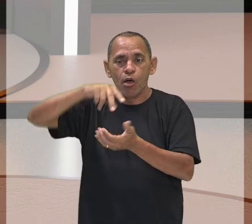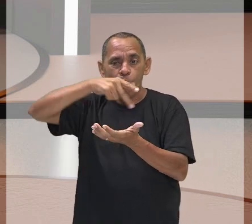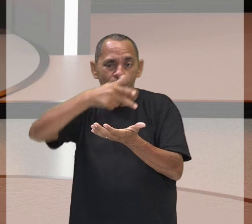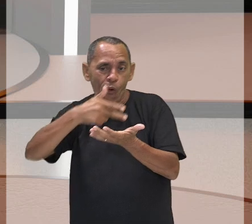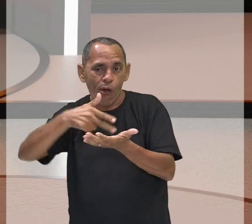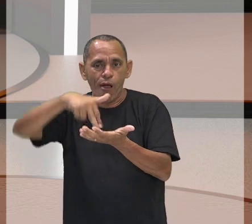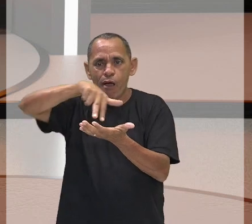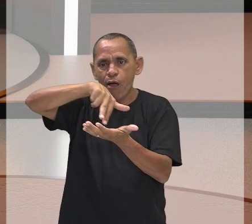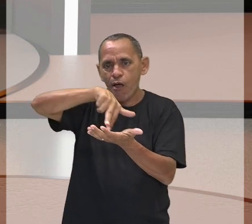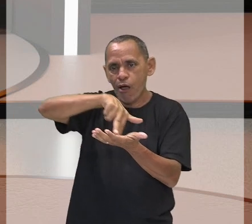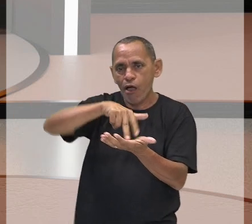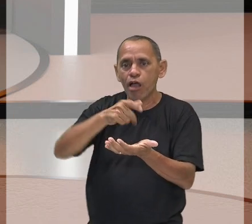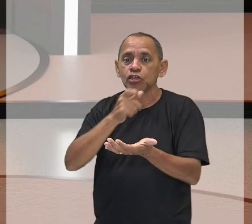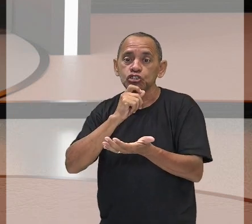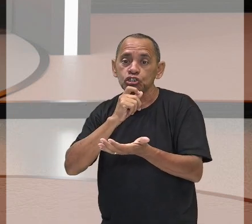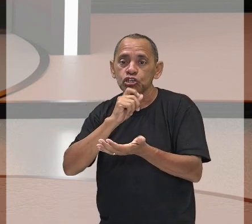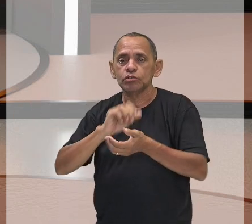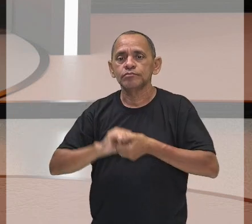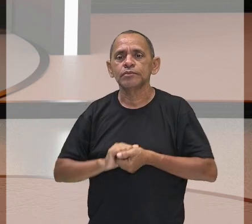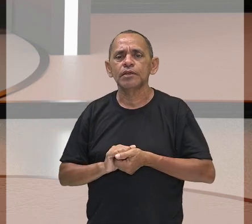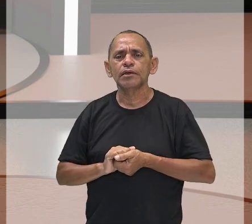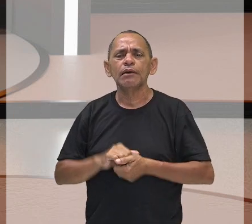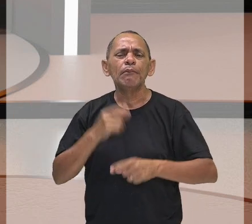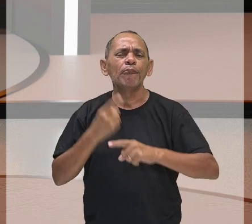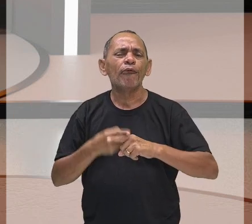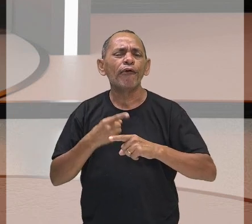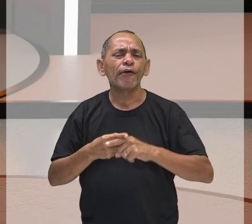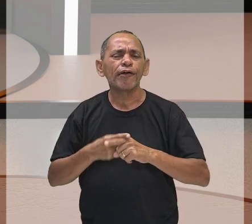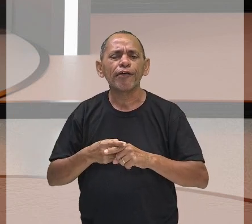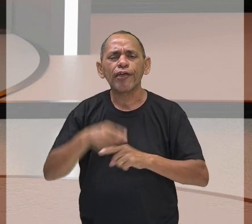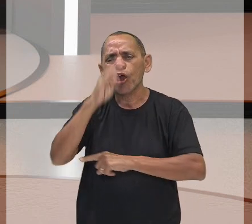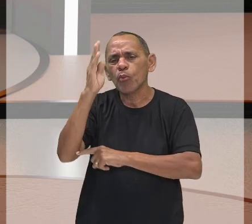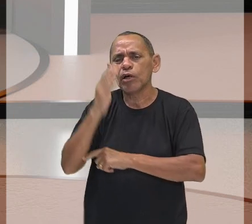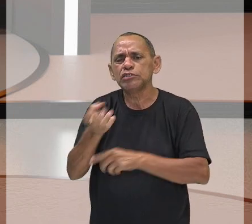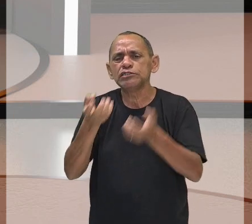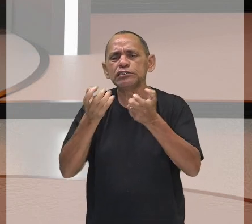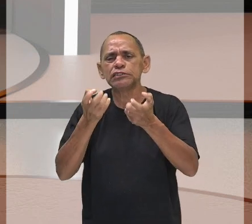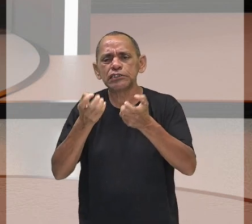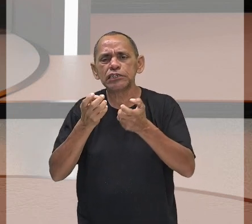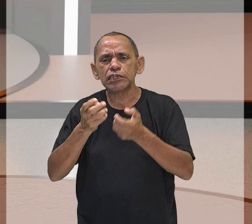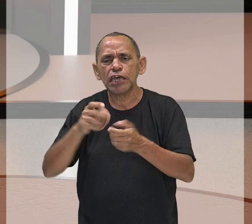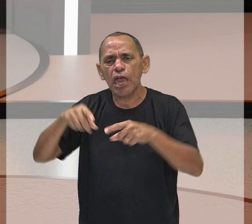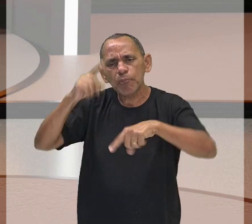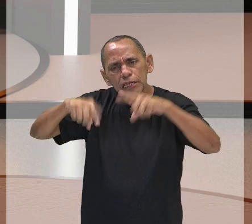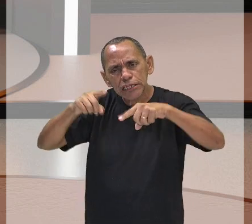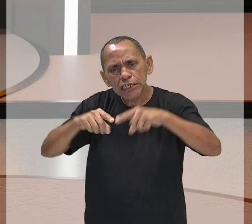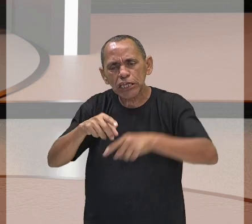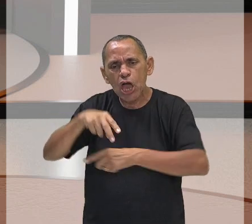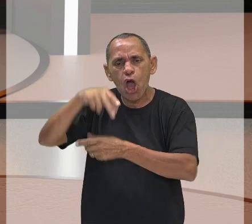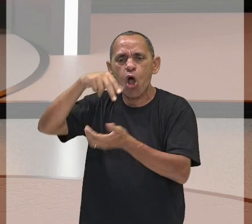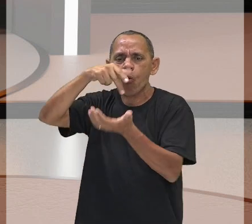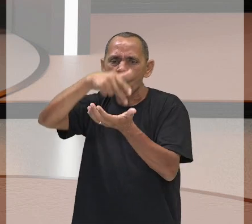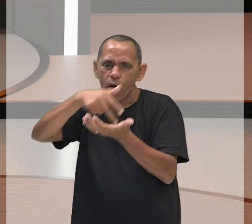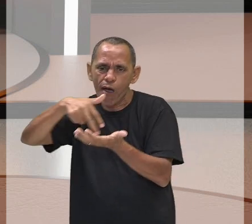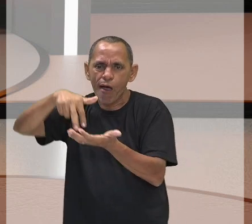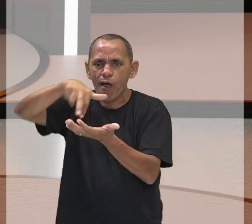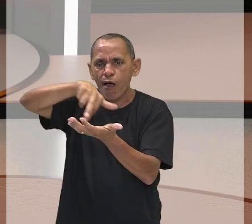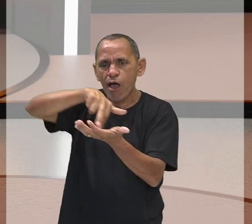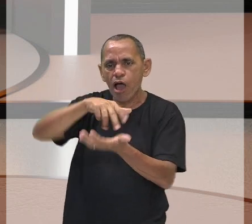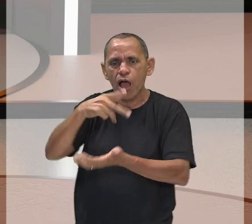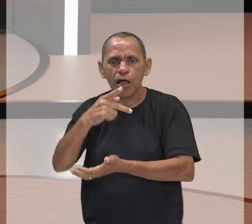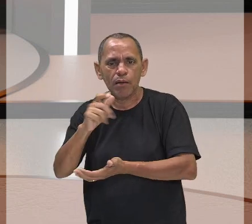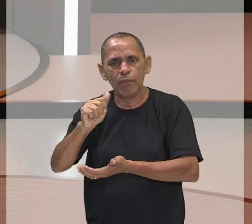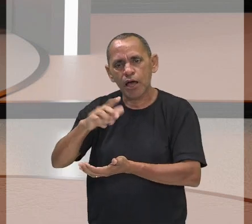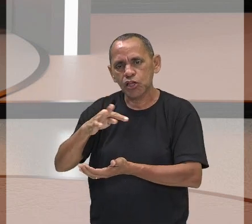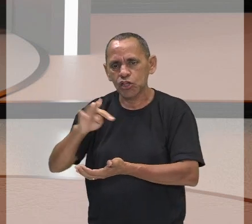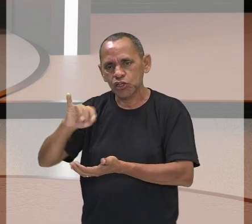Brasil, professor? Para que o brasileiro vai querer patins de gelo? Gente, o vendedor não importa se você precisa